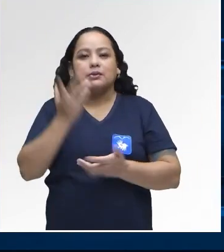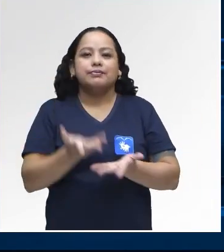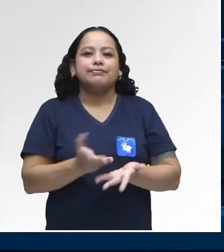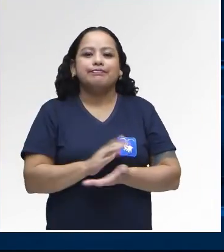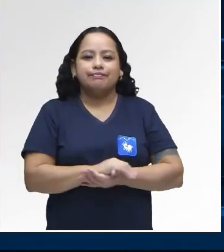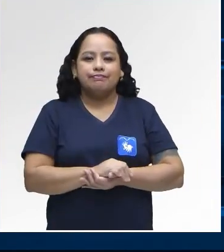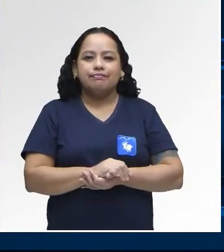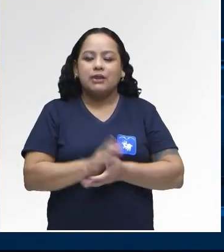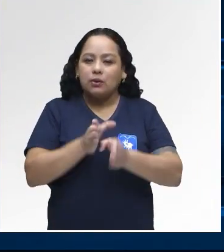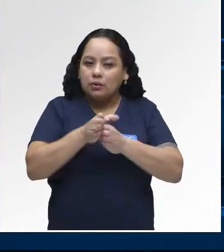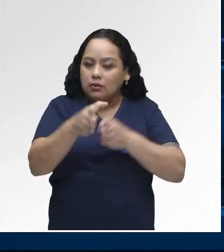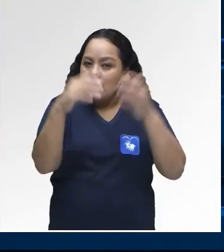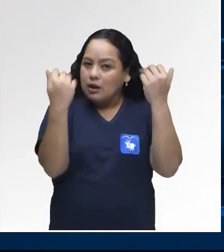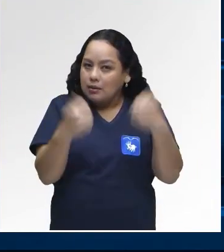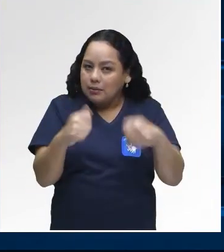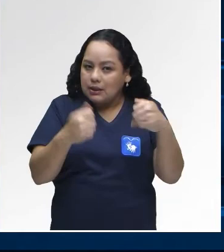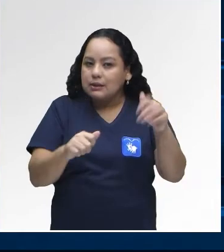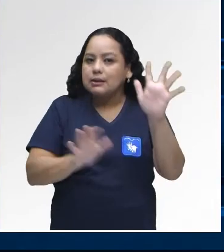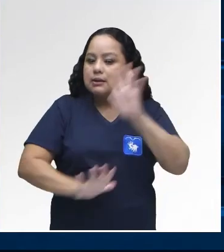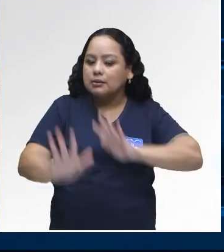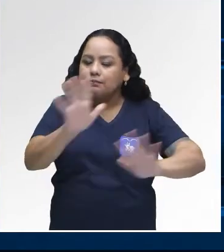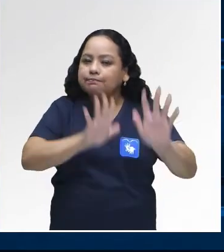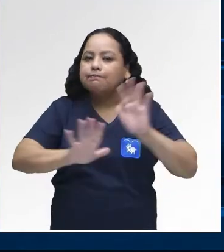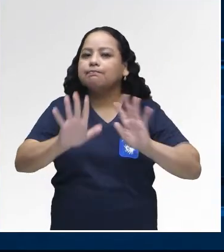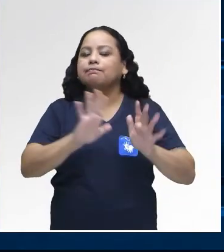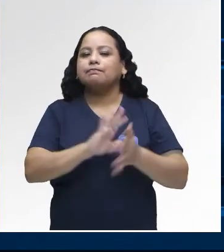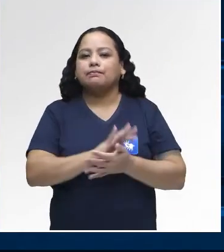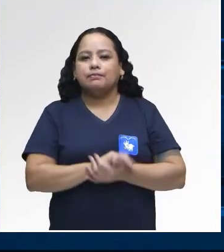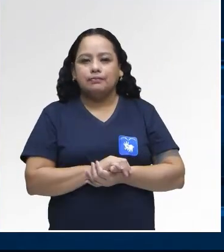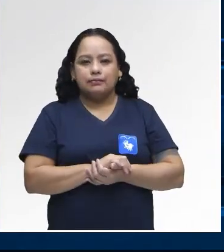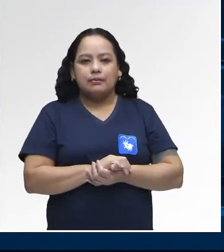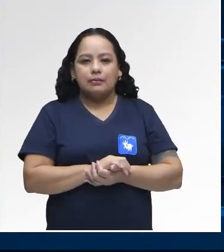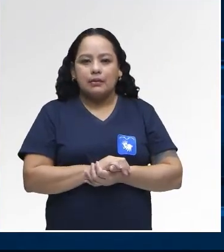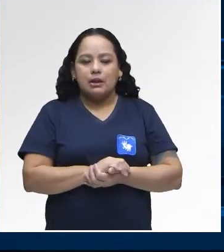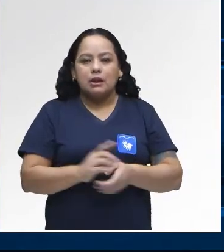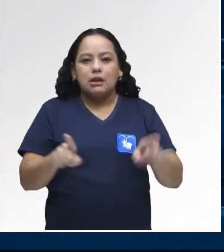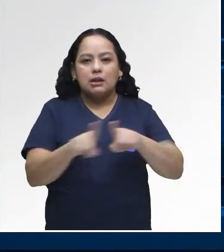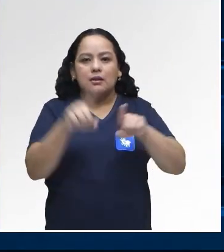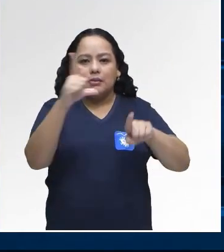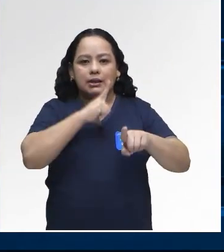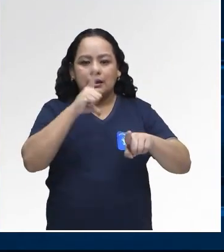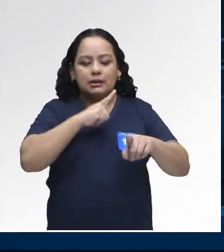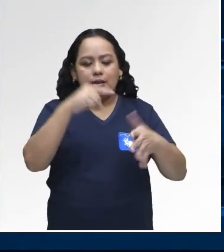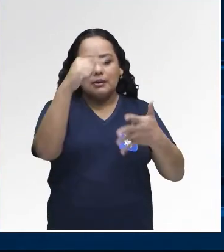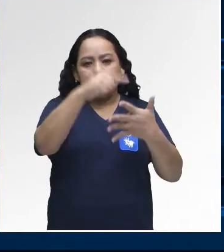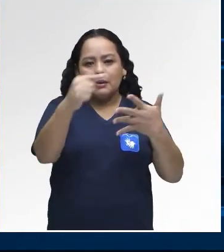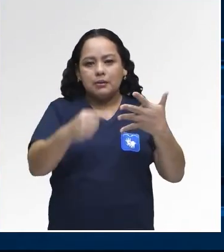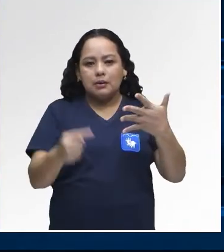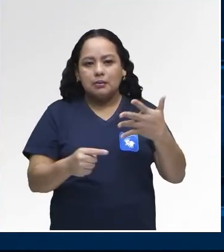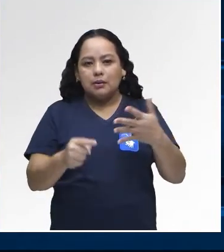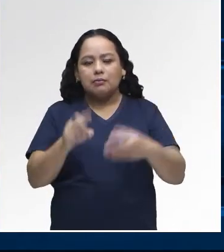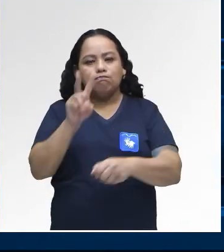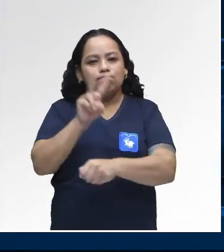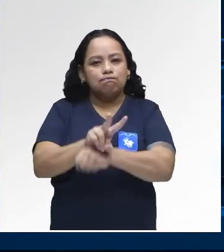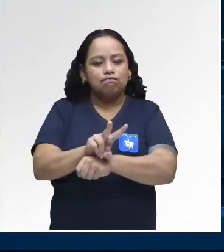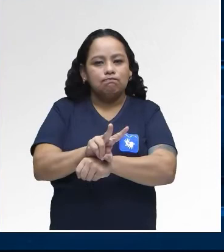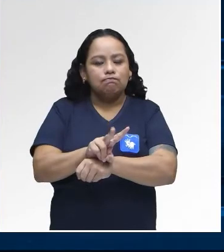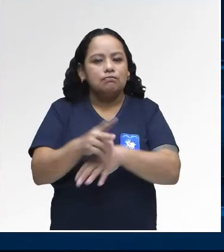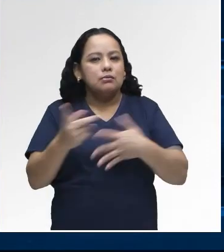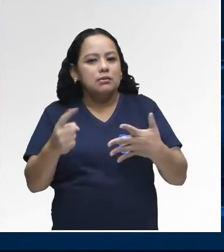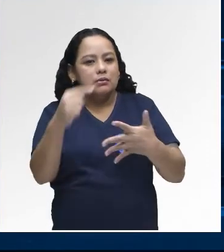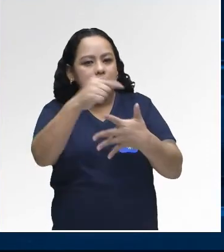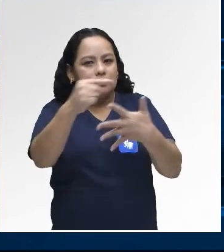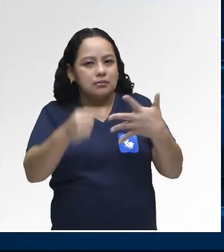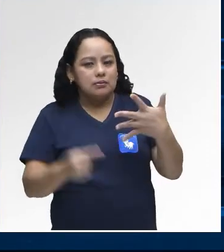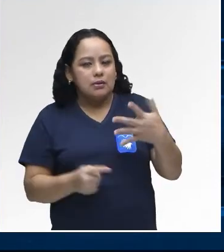é preciso ter bastante cuidado. E existem ainda fatores protetores, né? Os fatores que